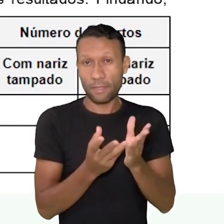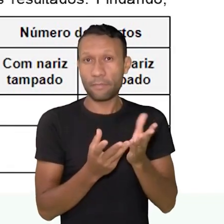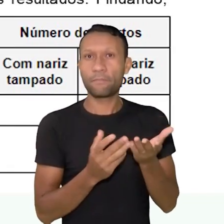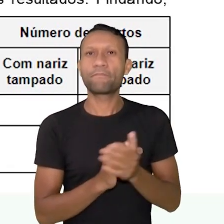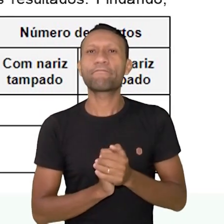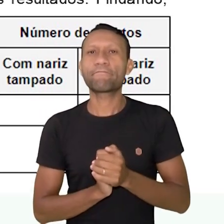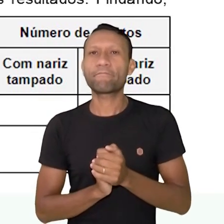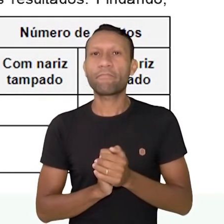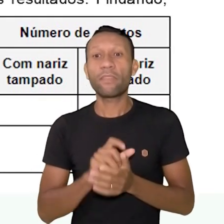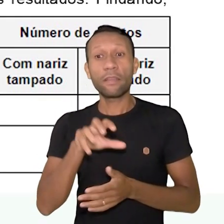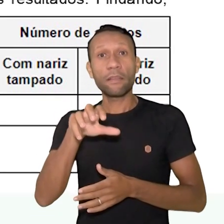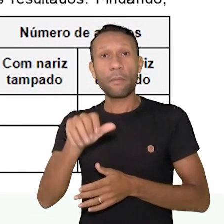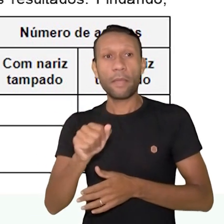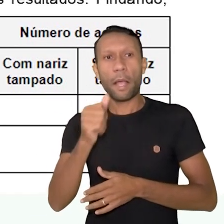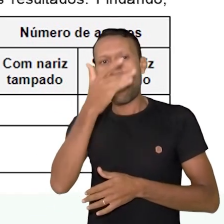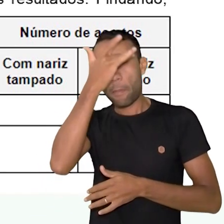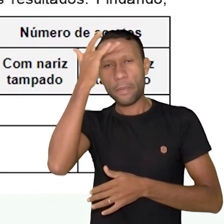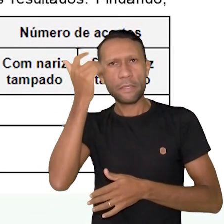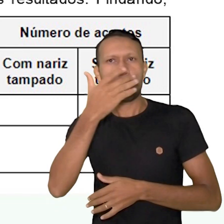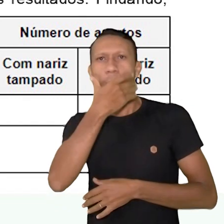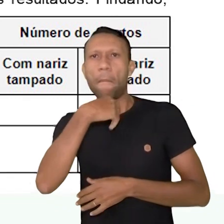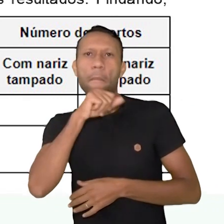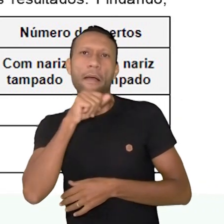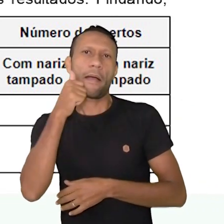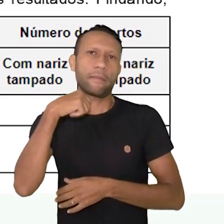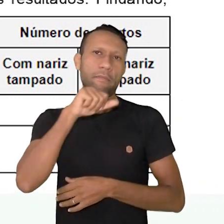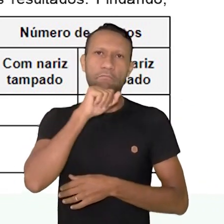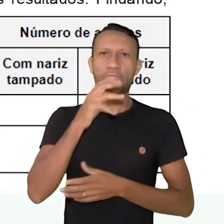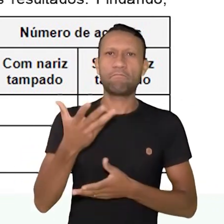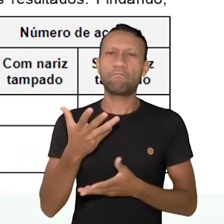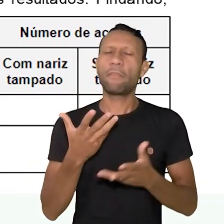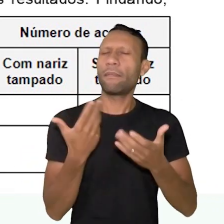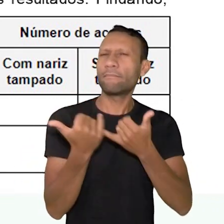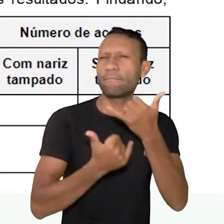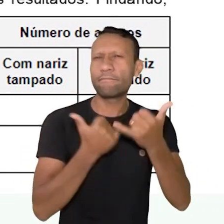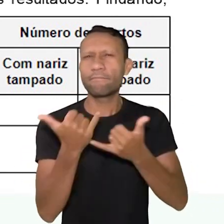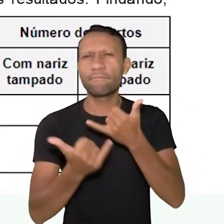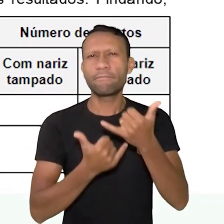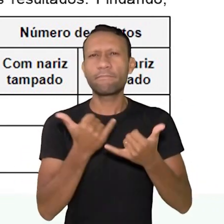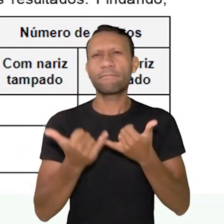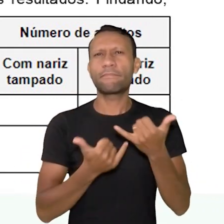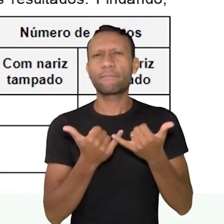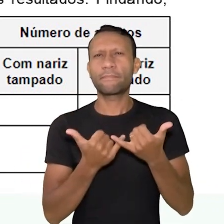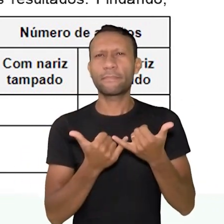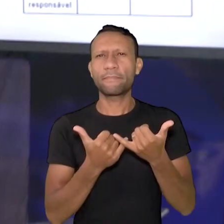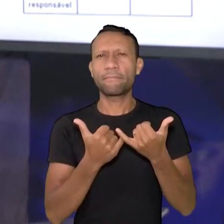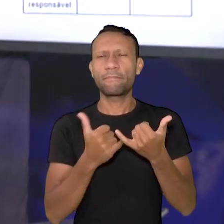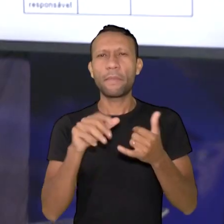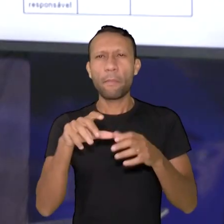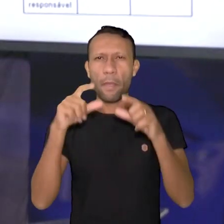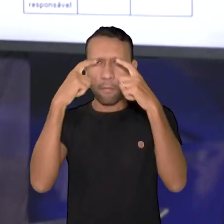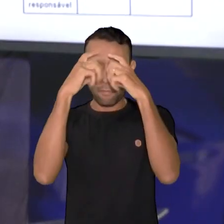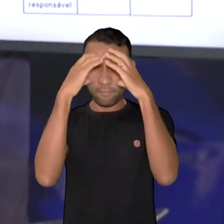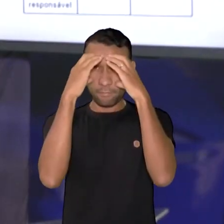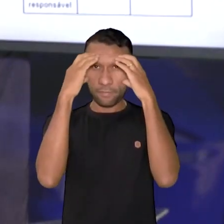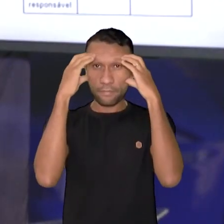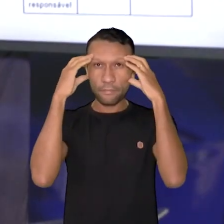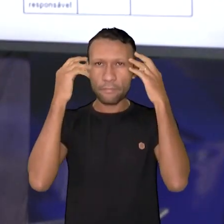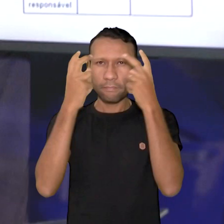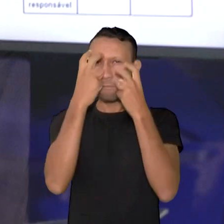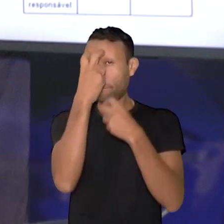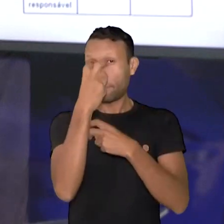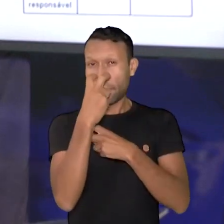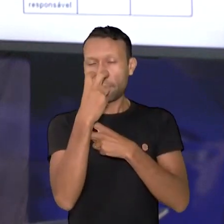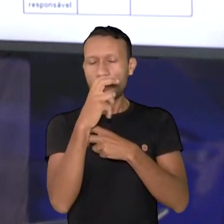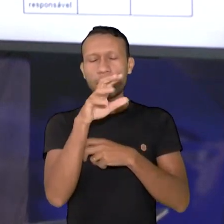pegar o seu responsável, colocar ele para brincar com você do seguinte modo. Pega uma venda, fecha teu olho,